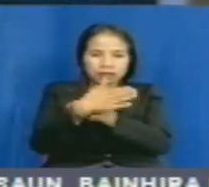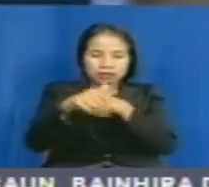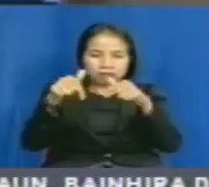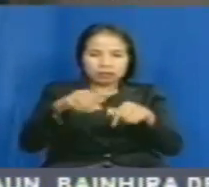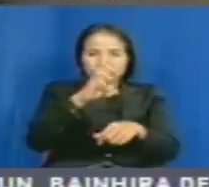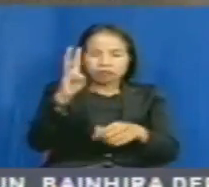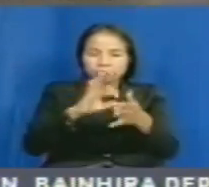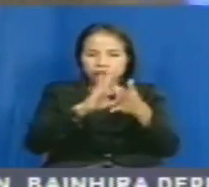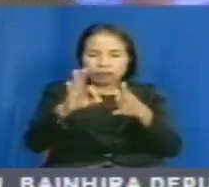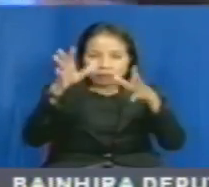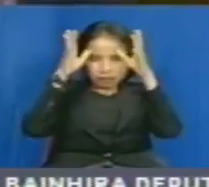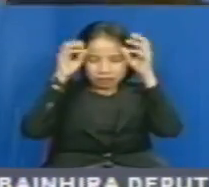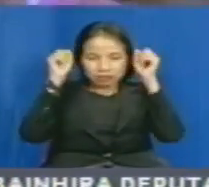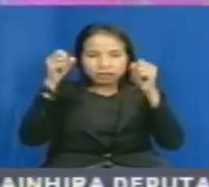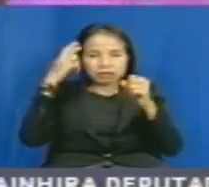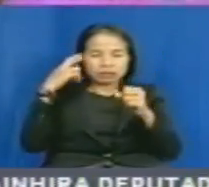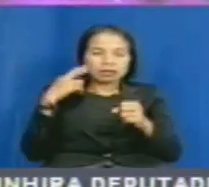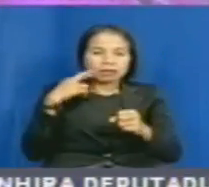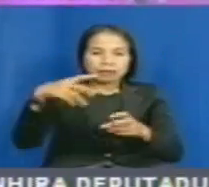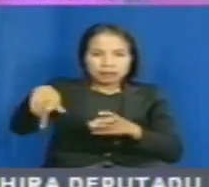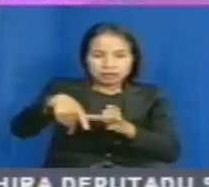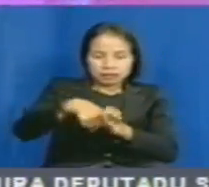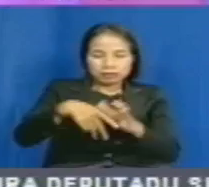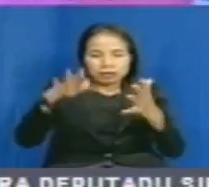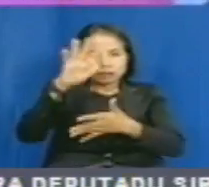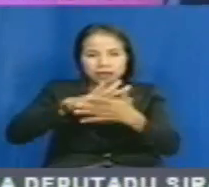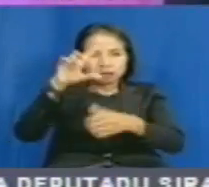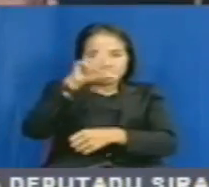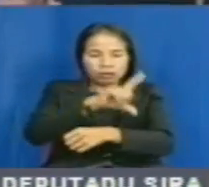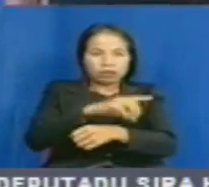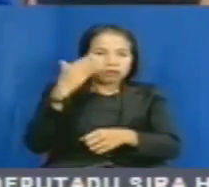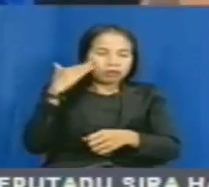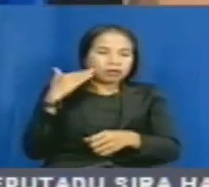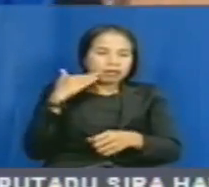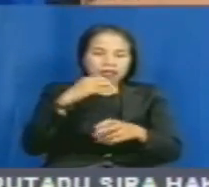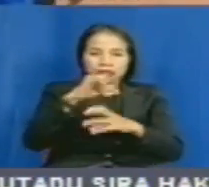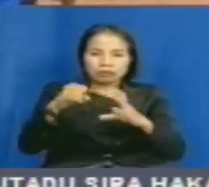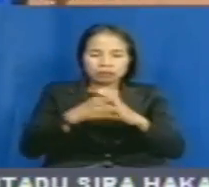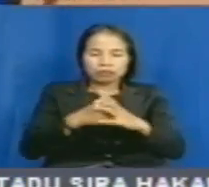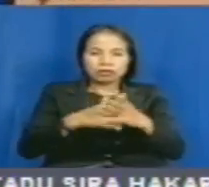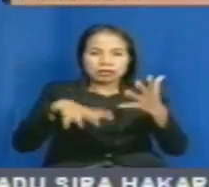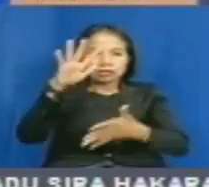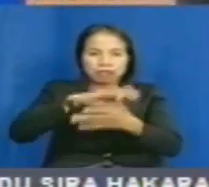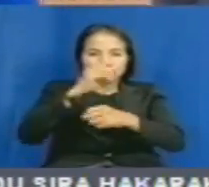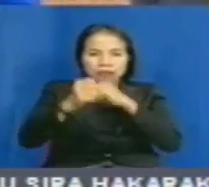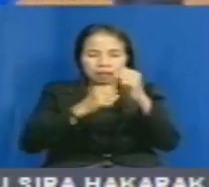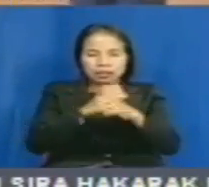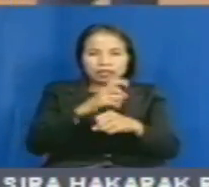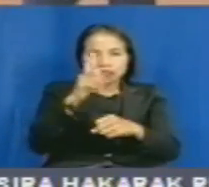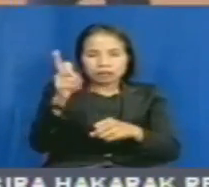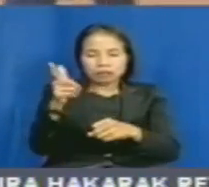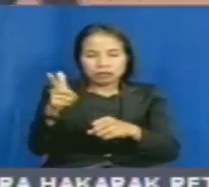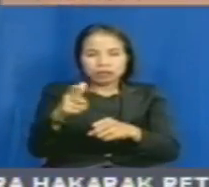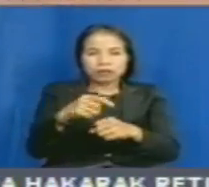Quarta-feira, né, Presidente Republika Suzera Muzorta participa comemoração loron Korea do Sul, inclui comemora tinan ruanulu relasan